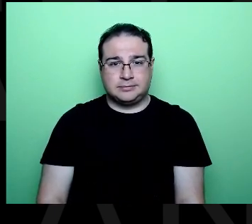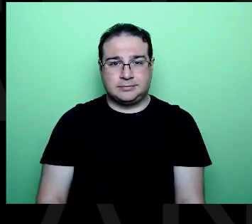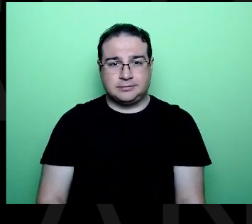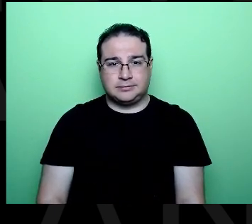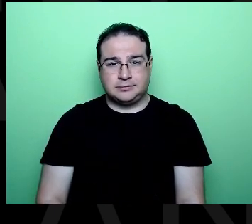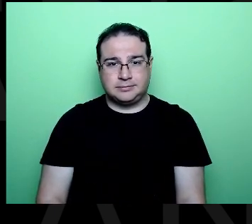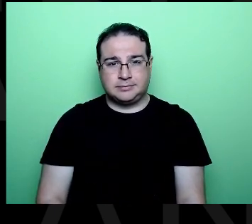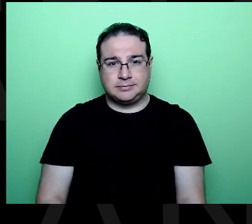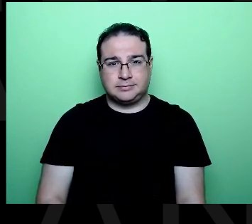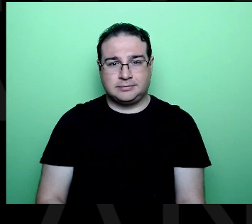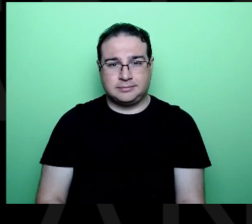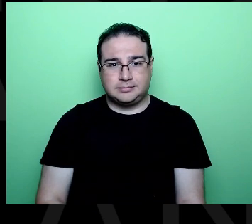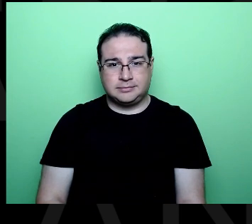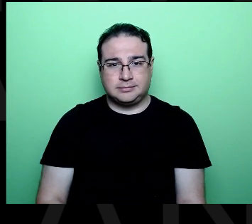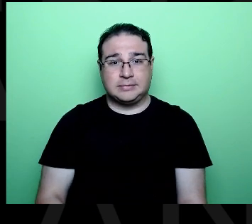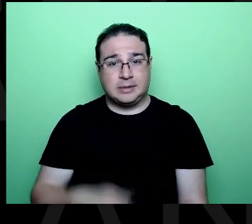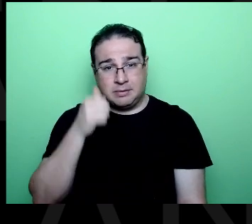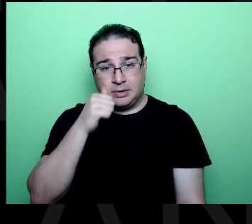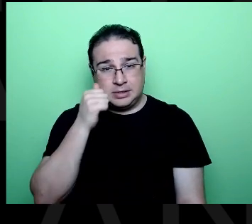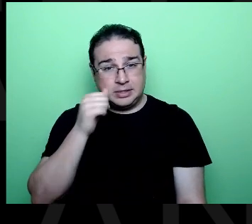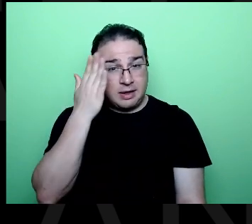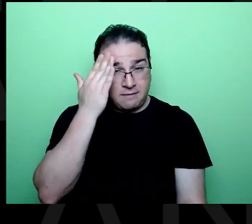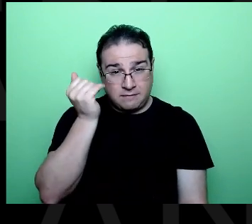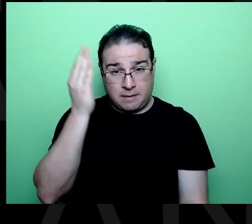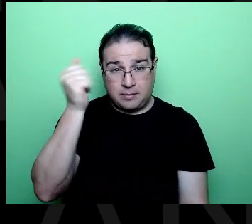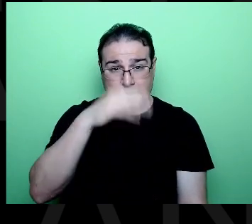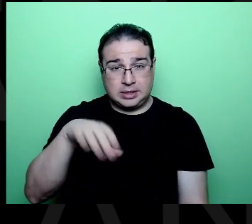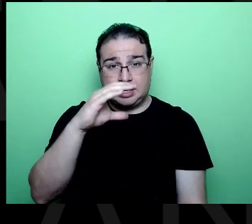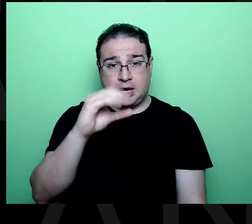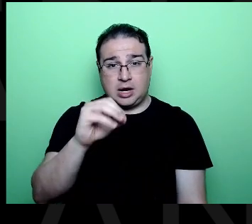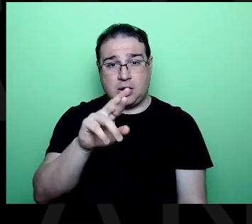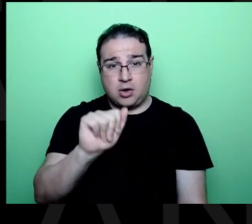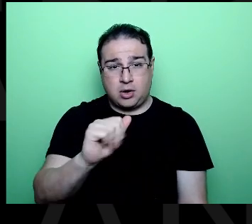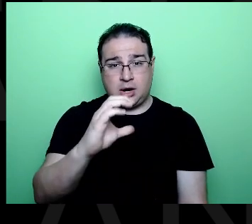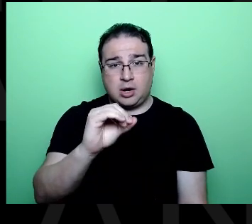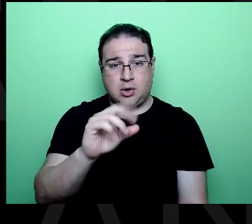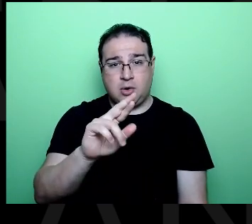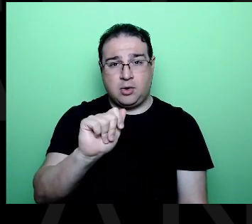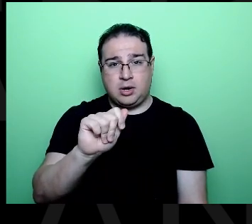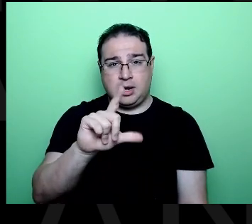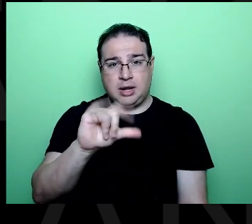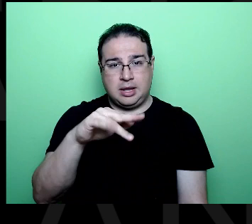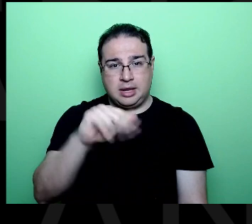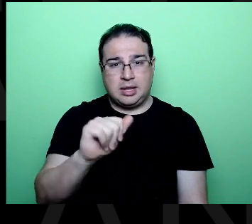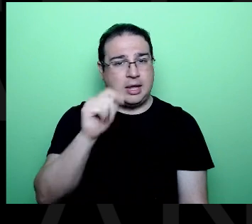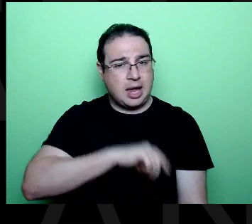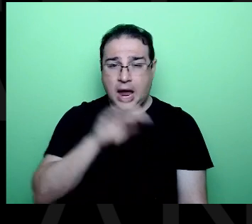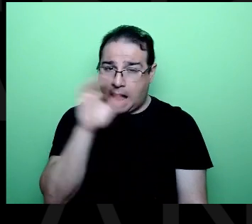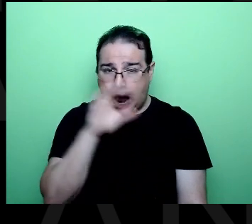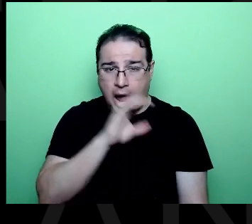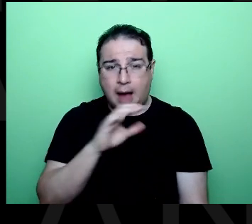meme de internet, que é a Cora Coralina. Eu acho que precisaria uma biografia da Cora Coralina